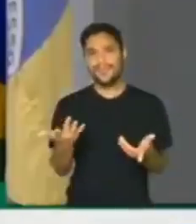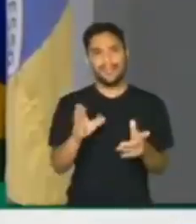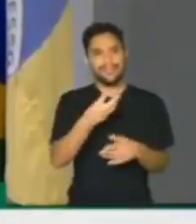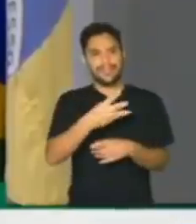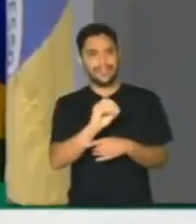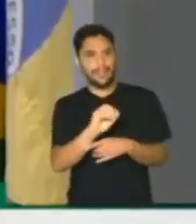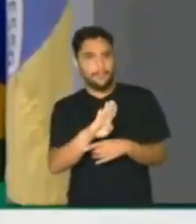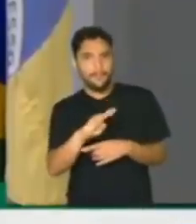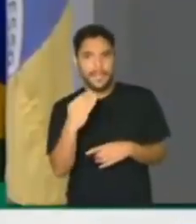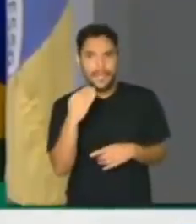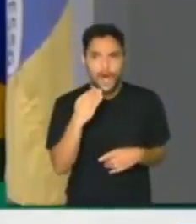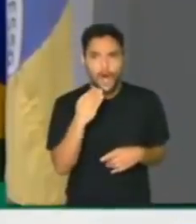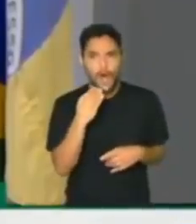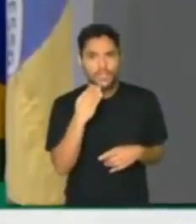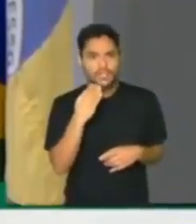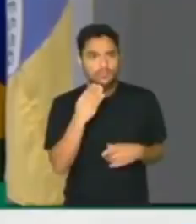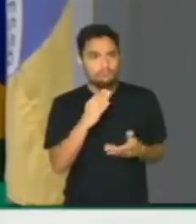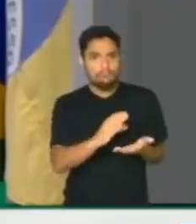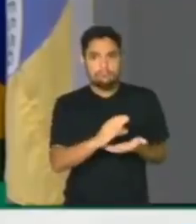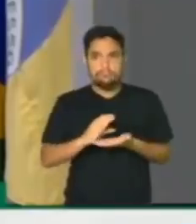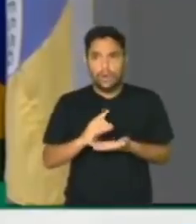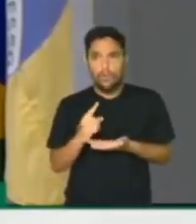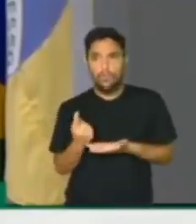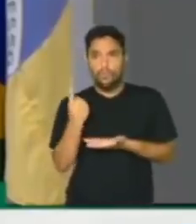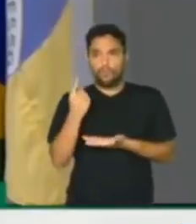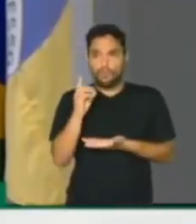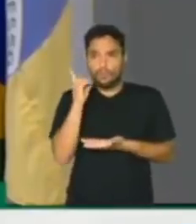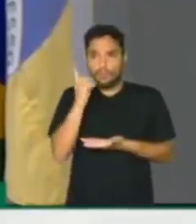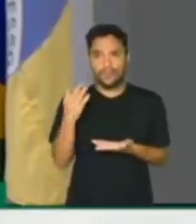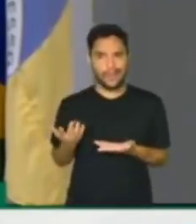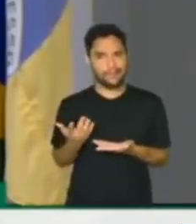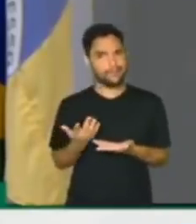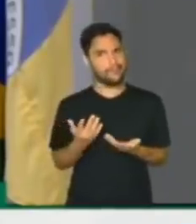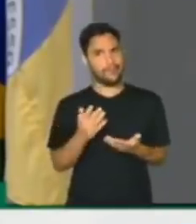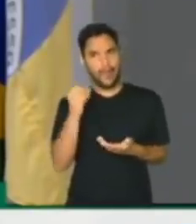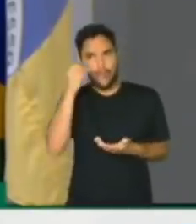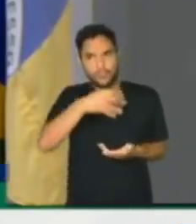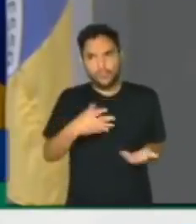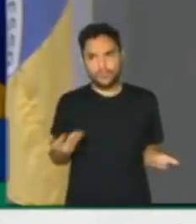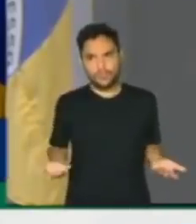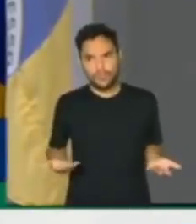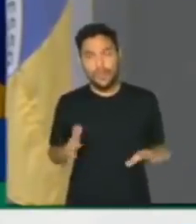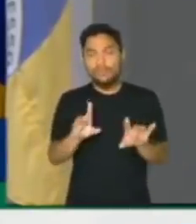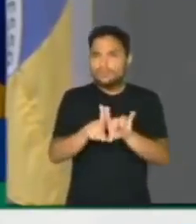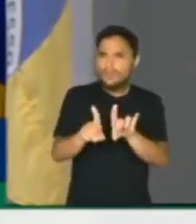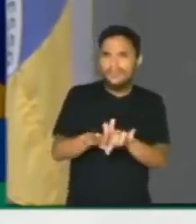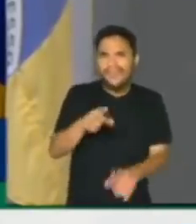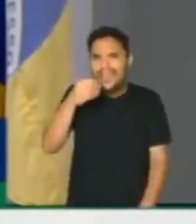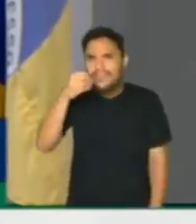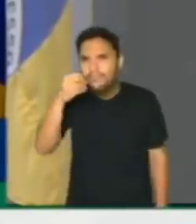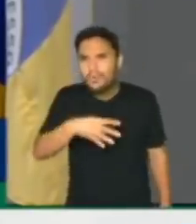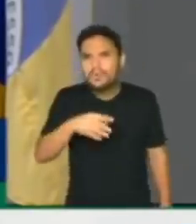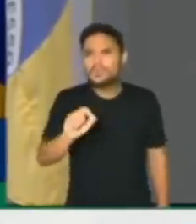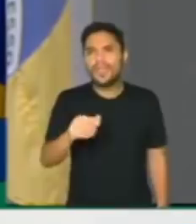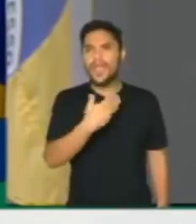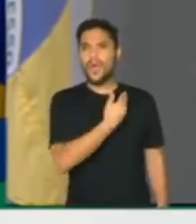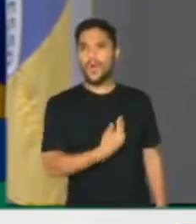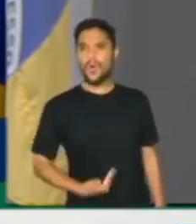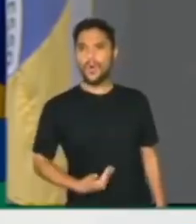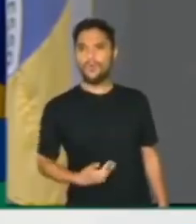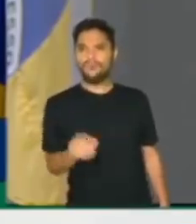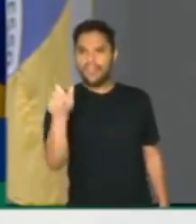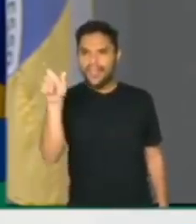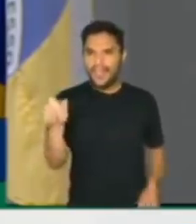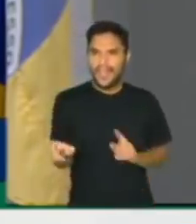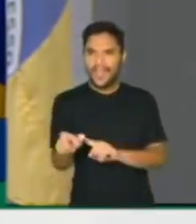concentração de 30 milhões nas mãos de um deputado mas também considero abusivo discurso hipócrita do governo